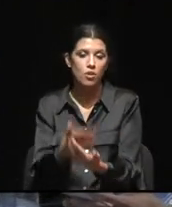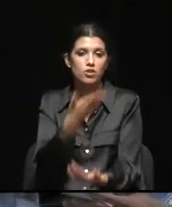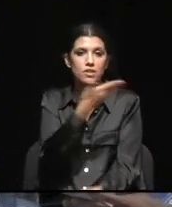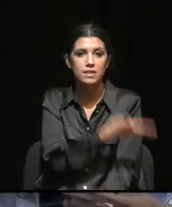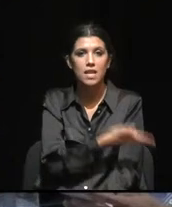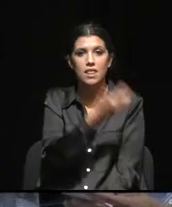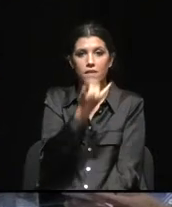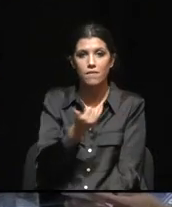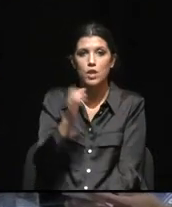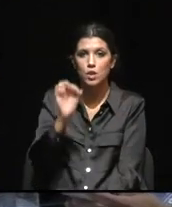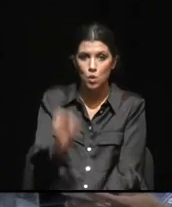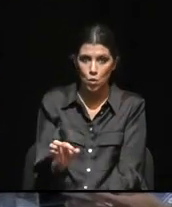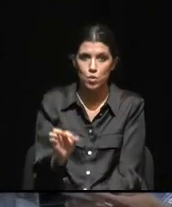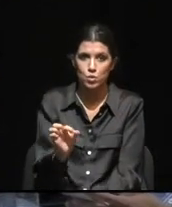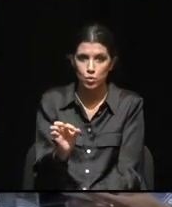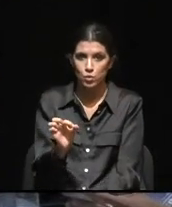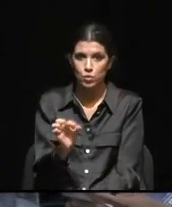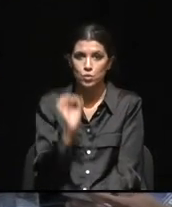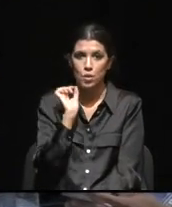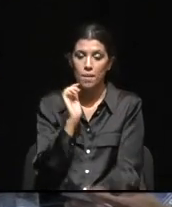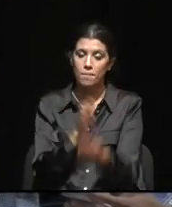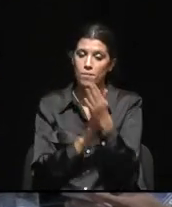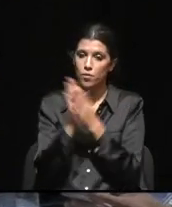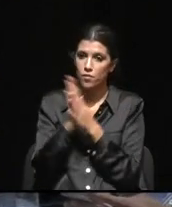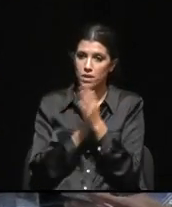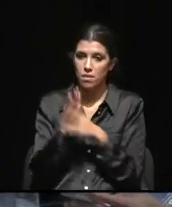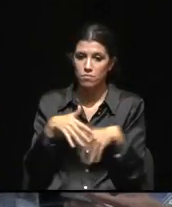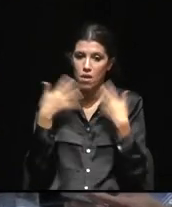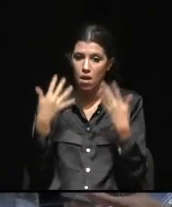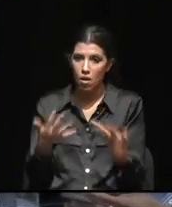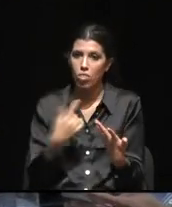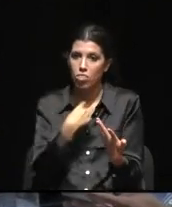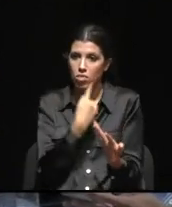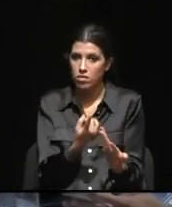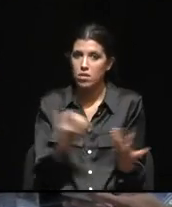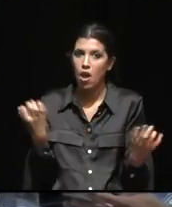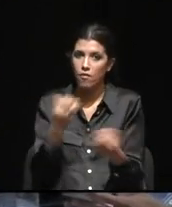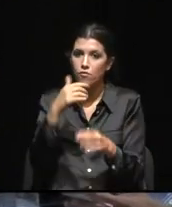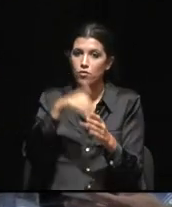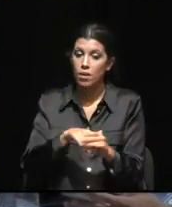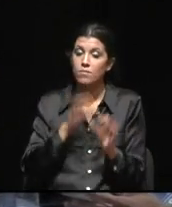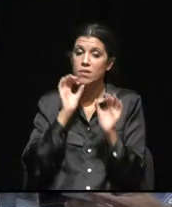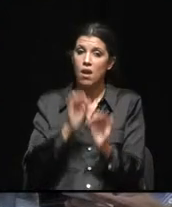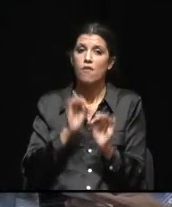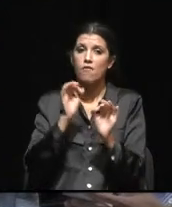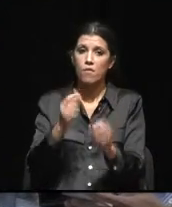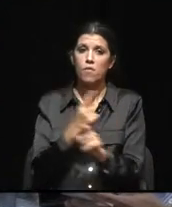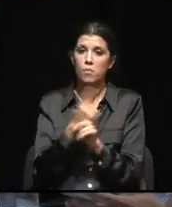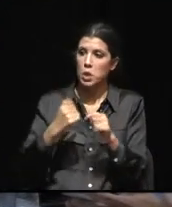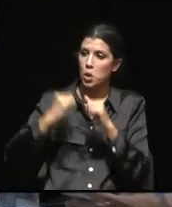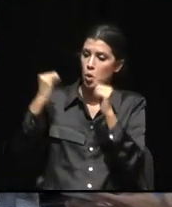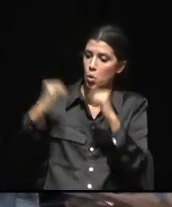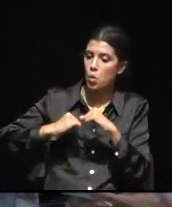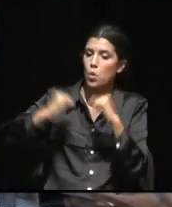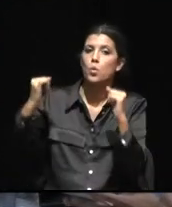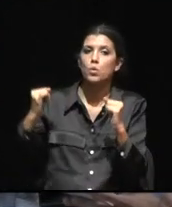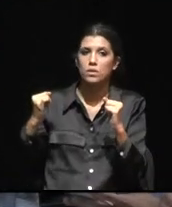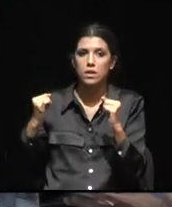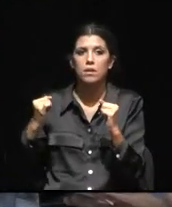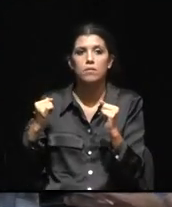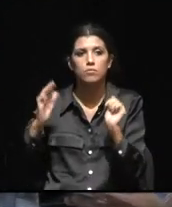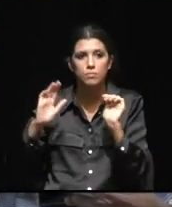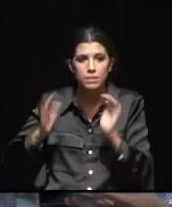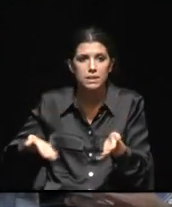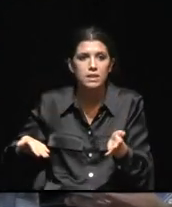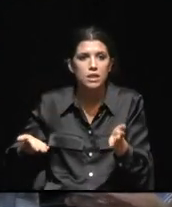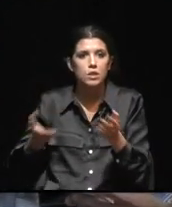128 H aproveitamos esta oportunidade para dizer que de facto votamos favoravelmente até porque concordamos que é necessário